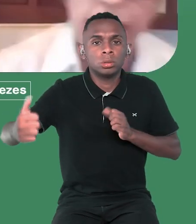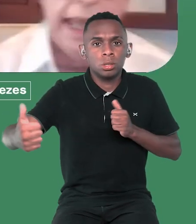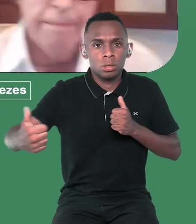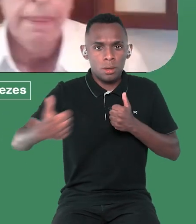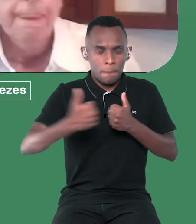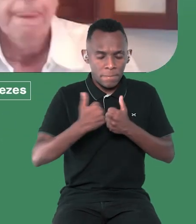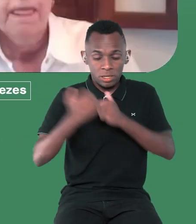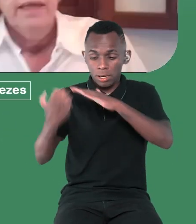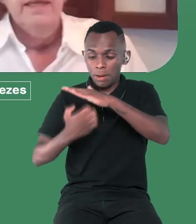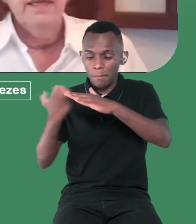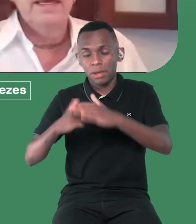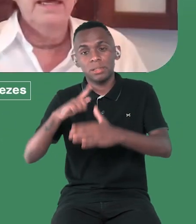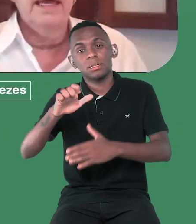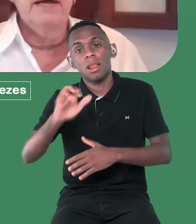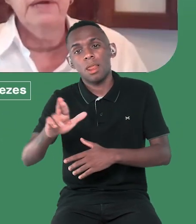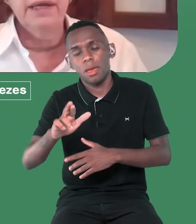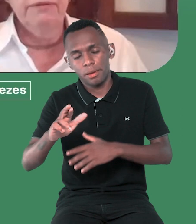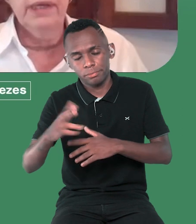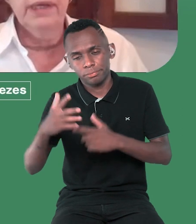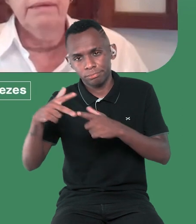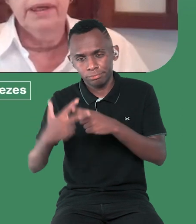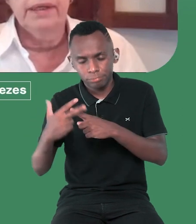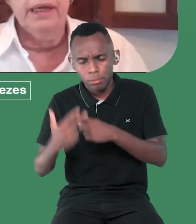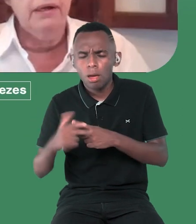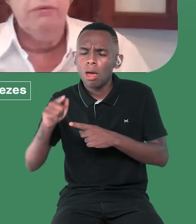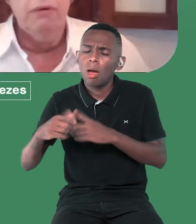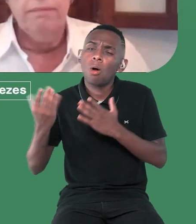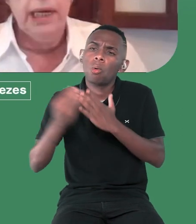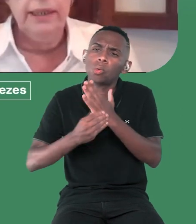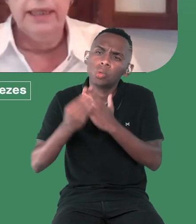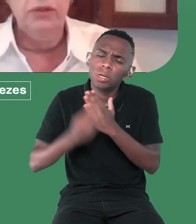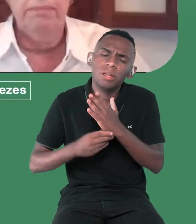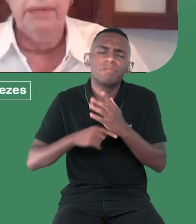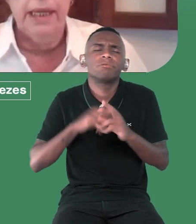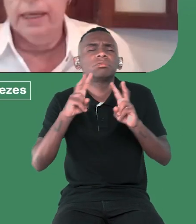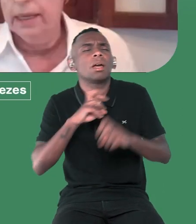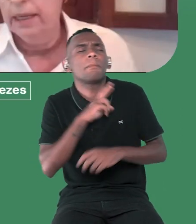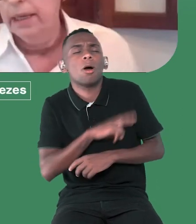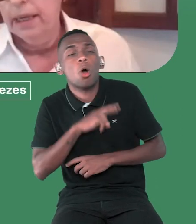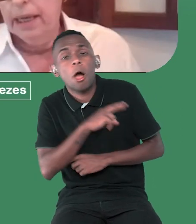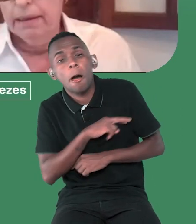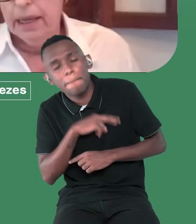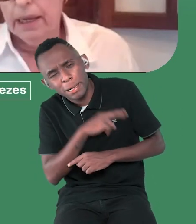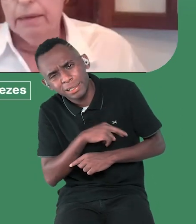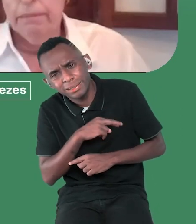editora Lê. E é um livro que é um romance sobre